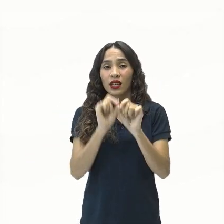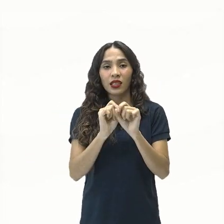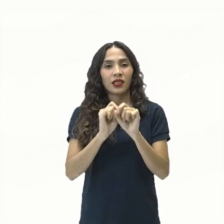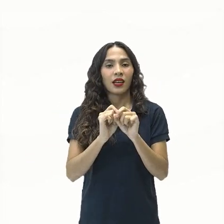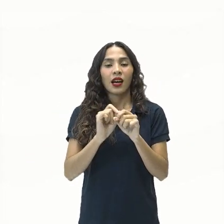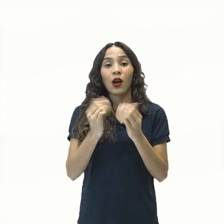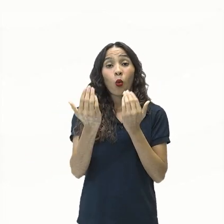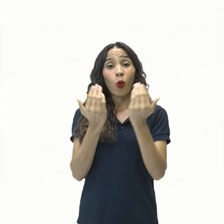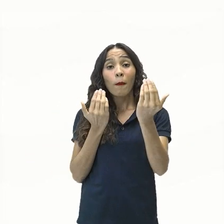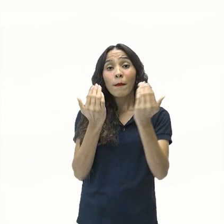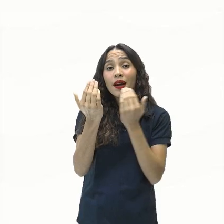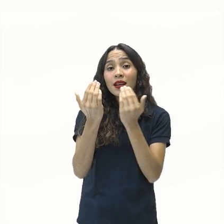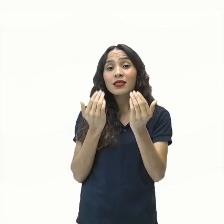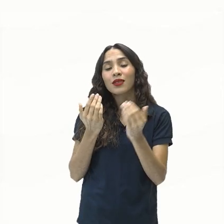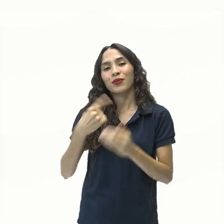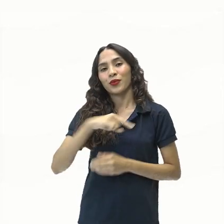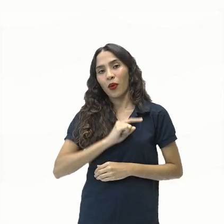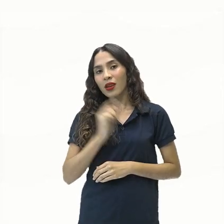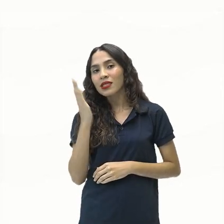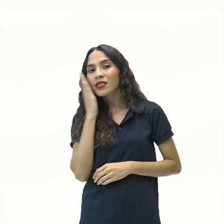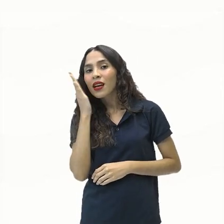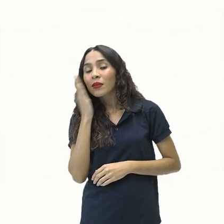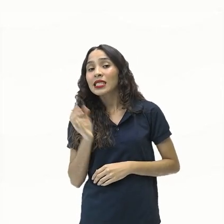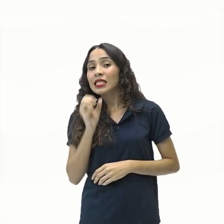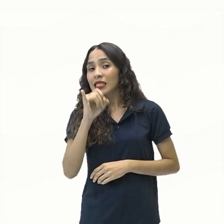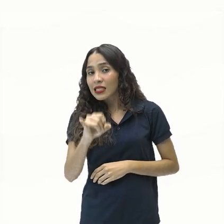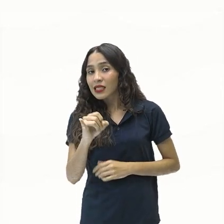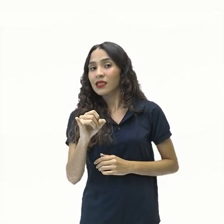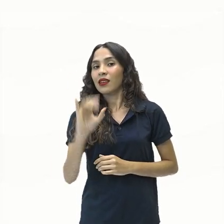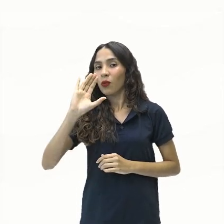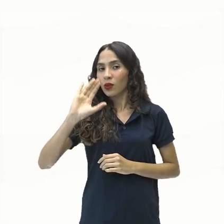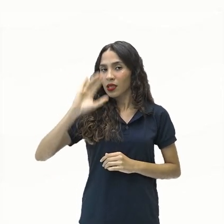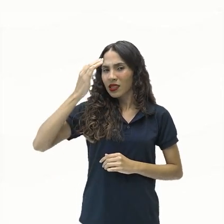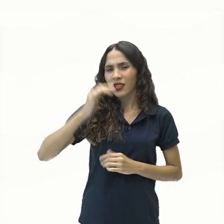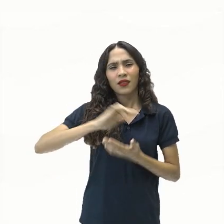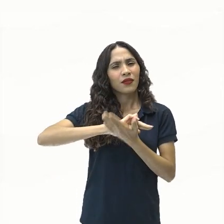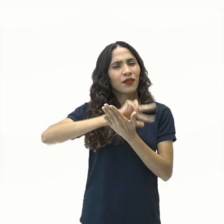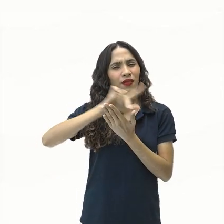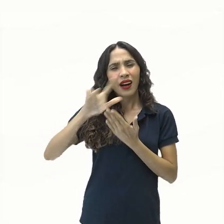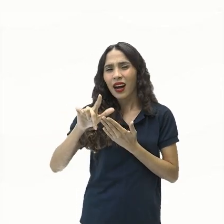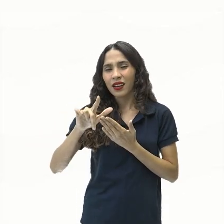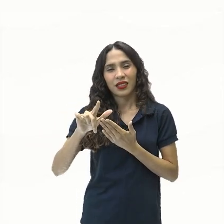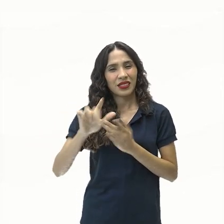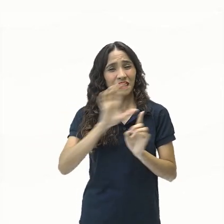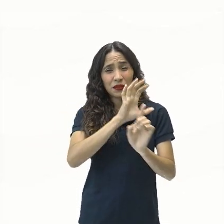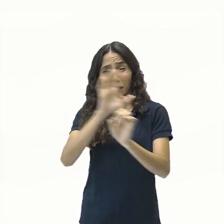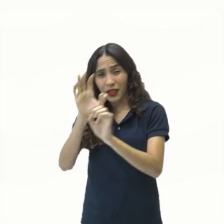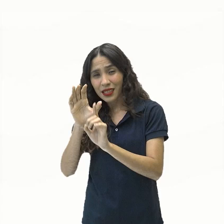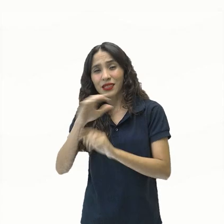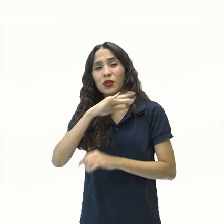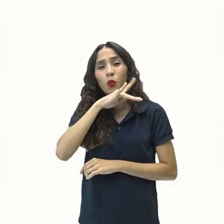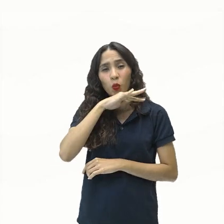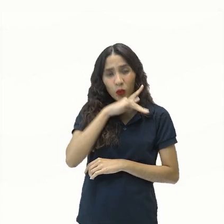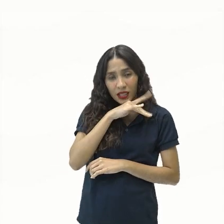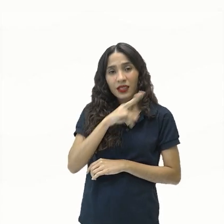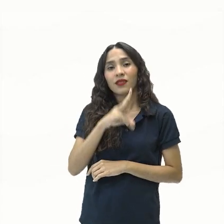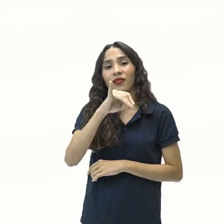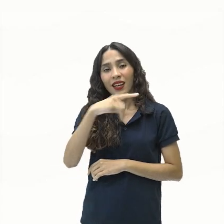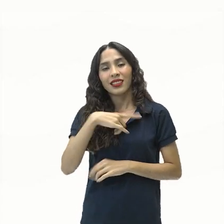seres vivos. E a gente sabe que quando isso acontece, vários impactos negativos acabam